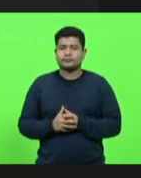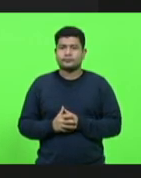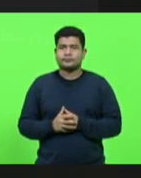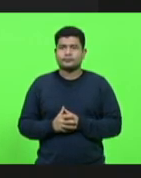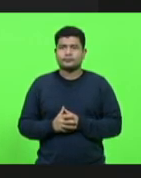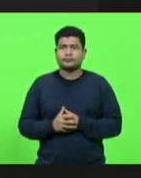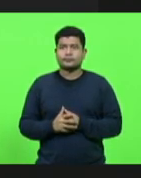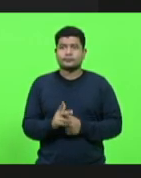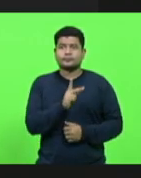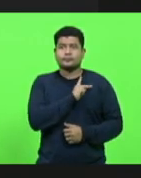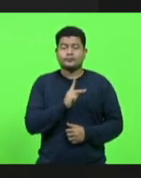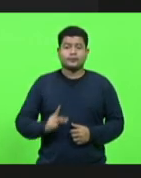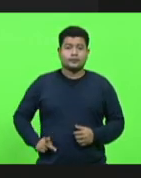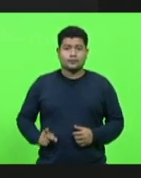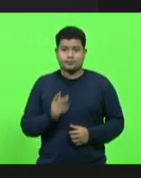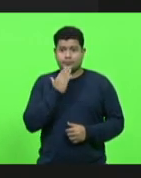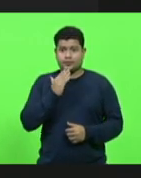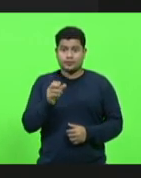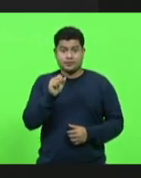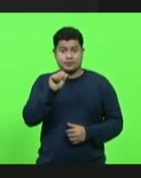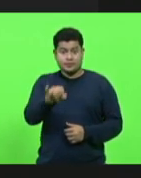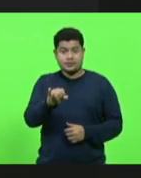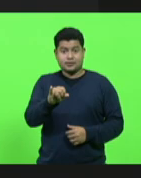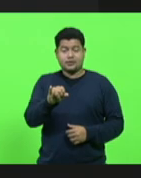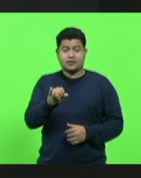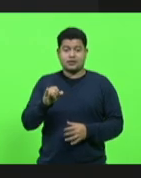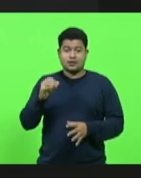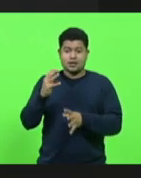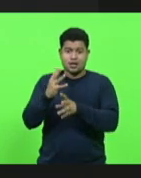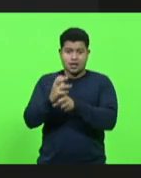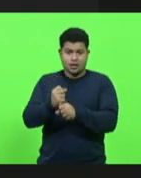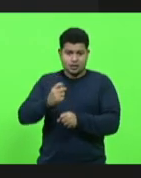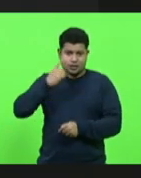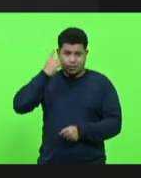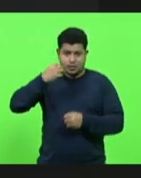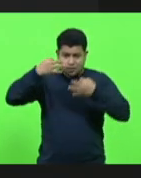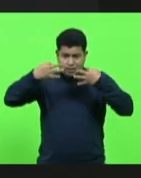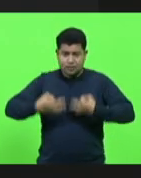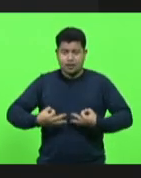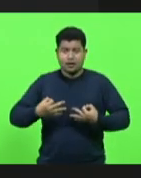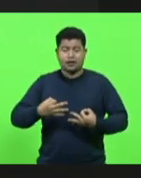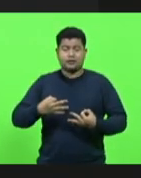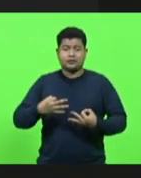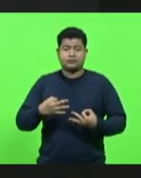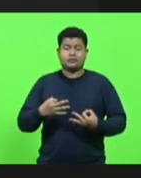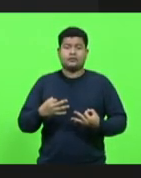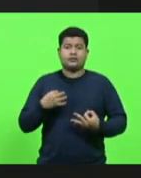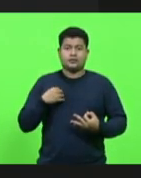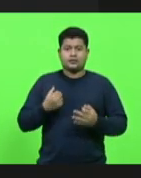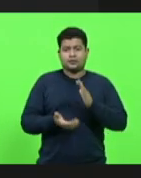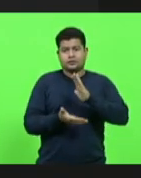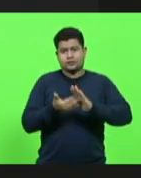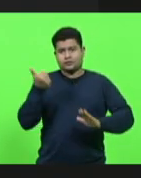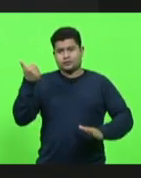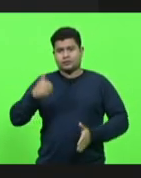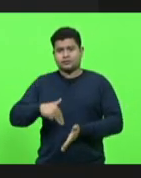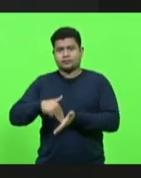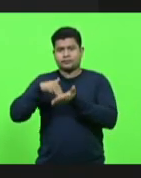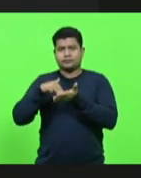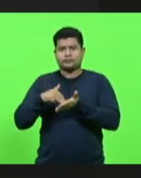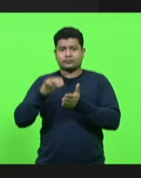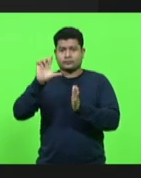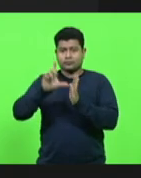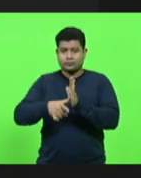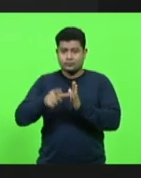Presidente, eu solicito que, caso não haja quórum regimental, que fosse retirado de pauta a moção para a próxima